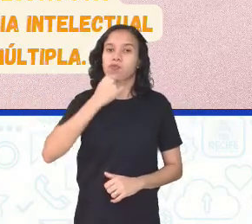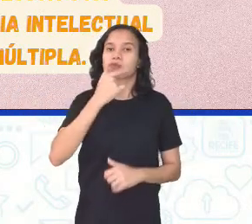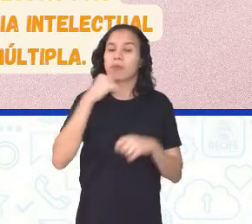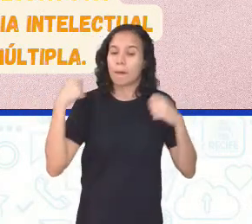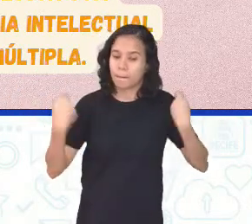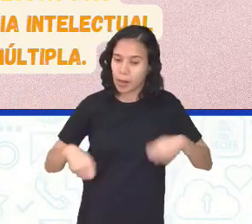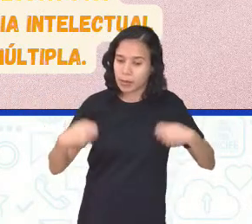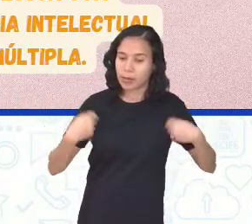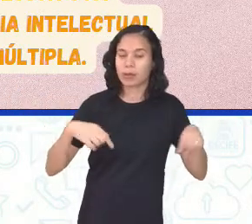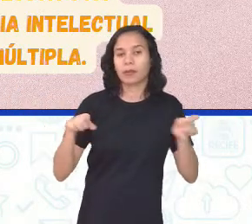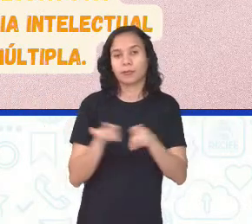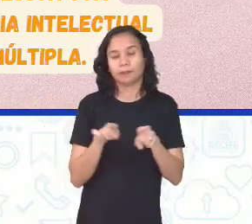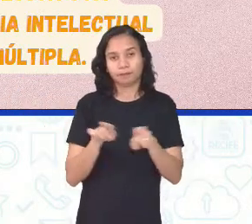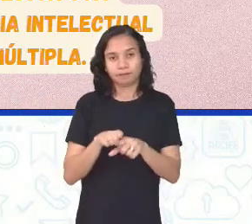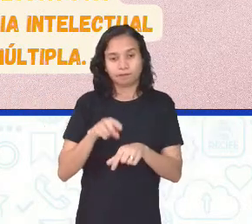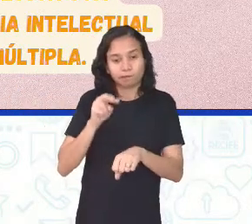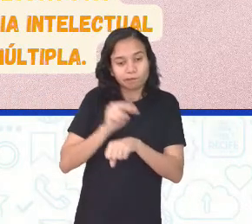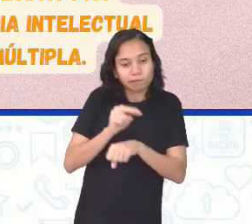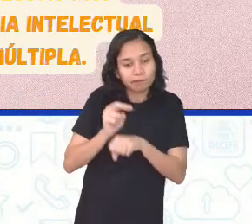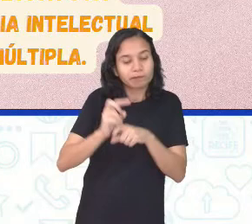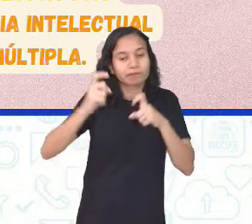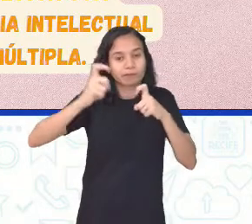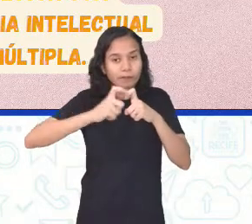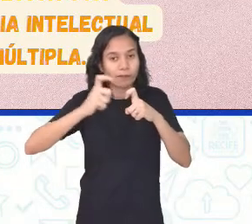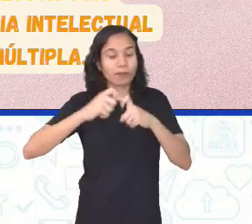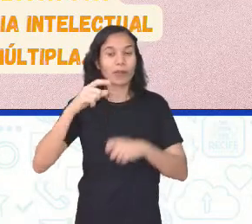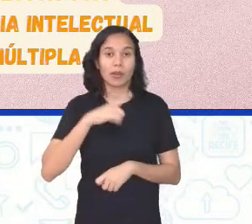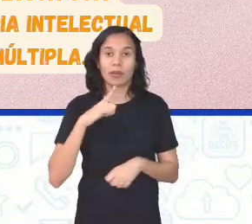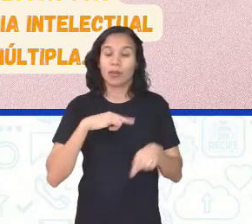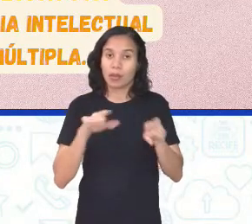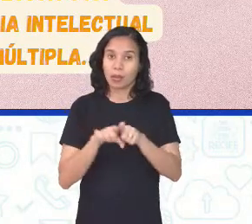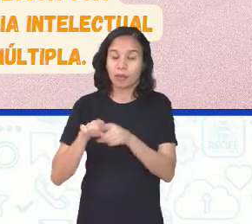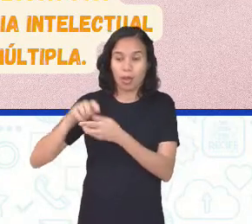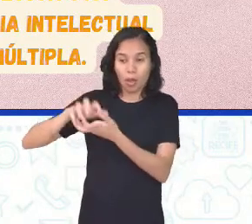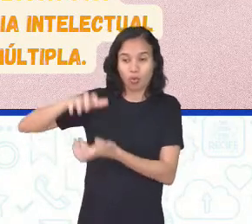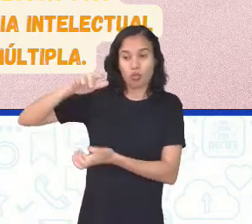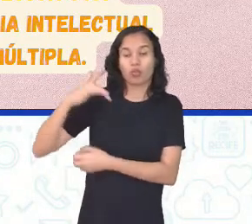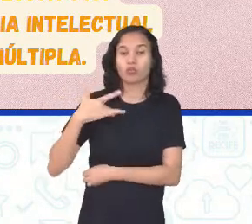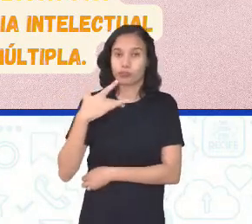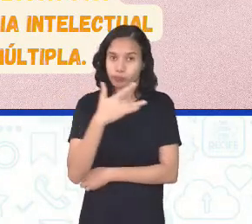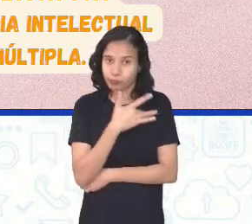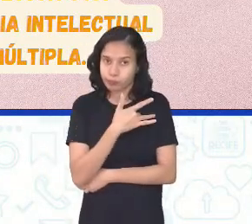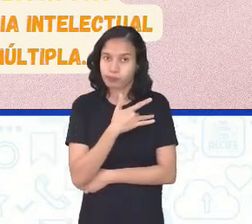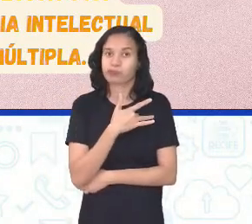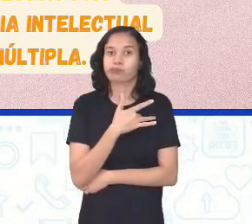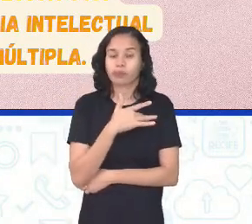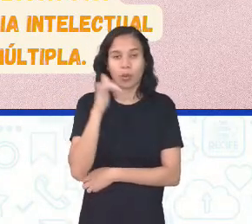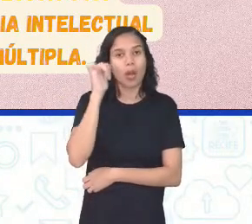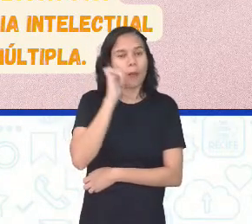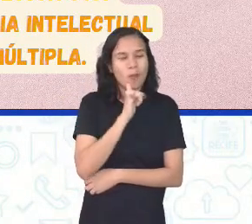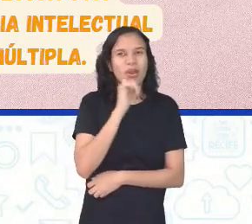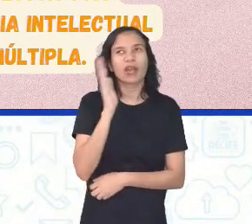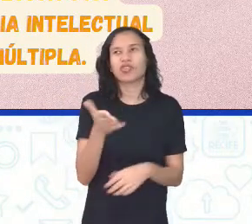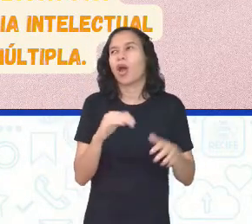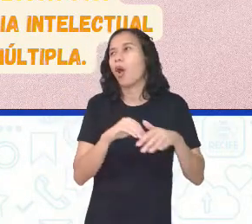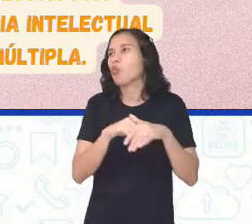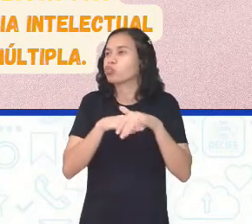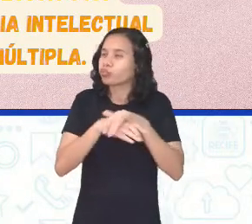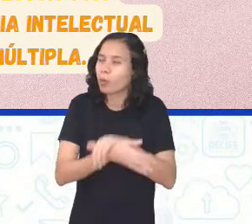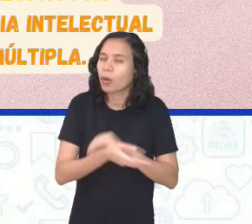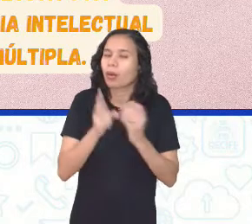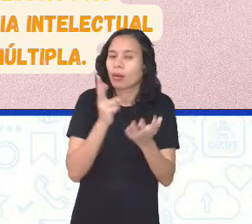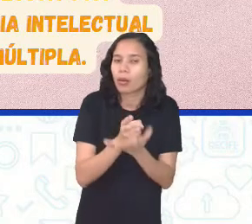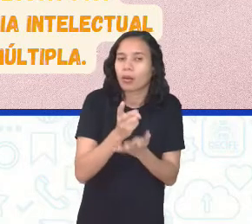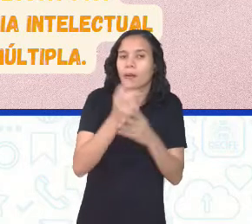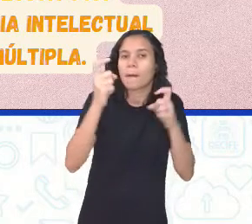também fazer aquele acompanhamento para ter também uma velhice saudável. A mulher ela já tem aquele hábito de se cuidar, de ir ao